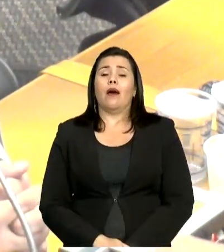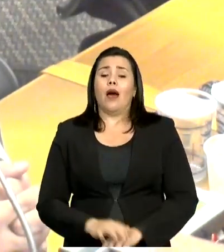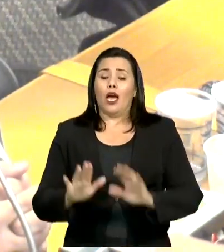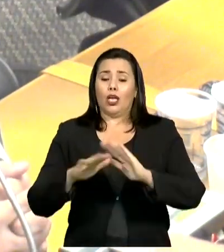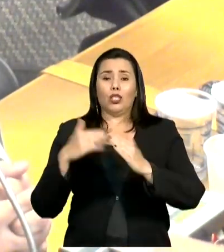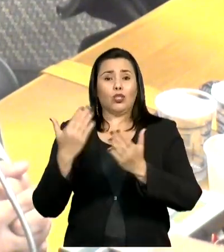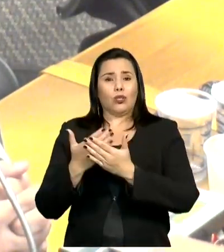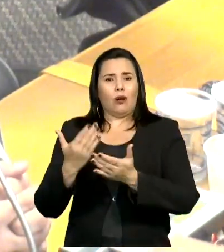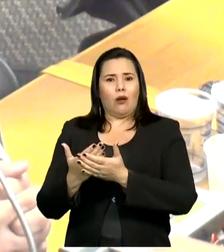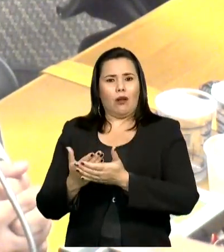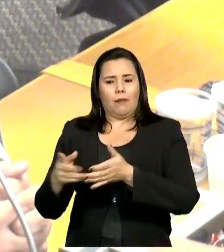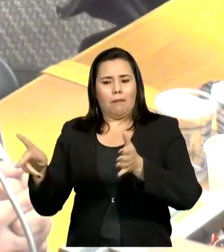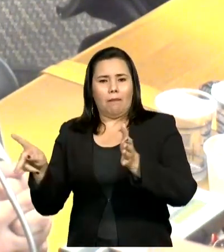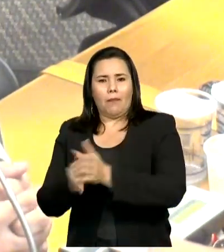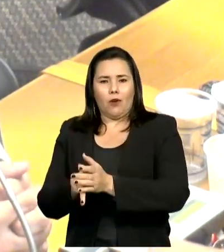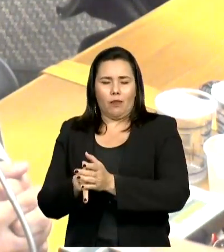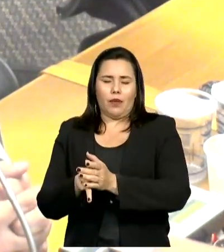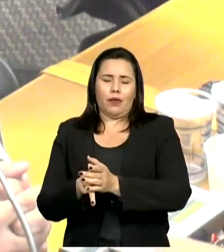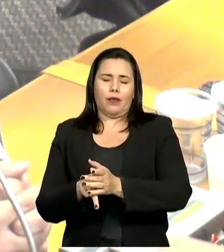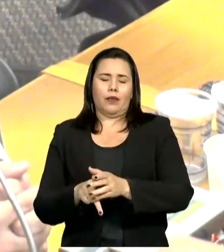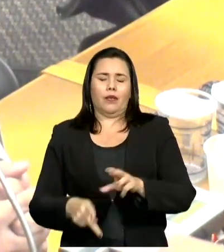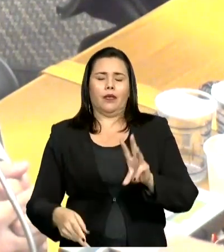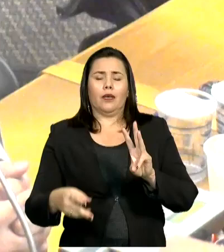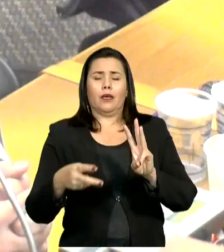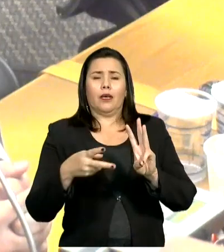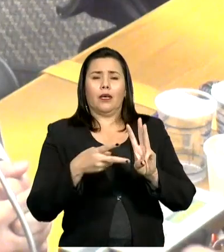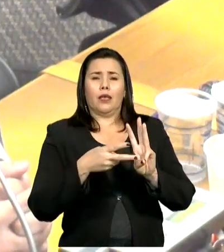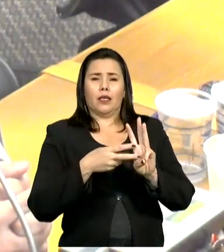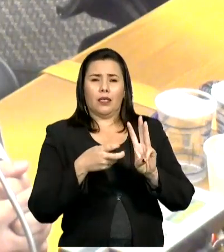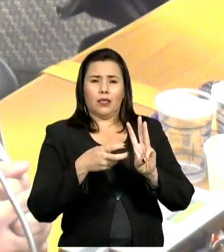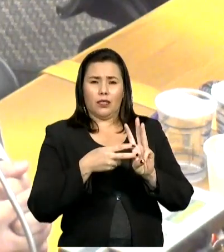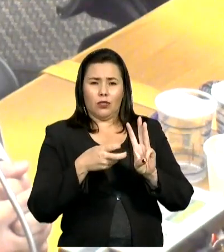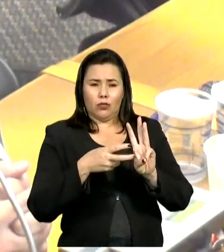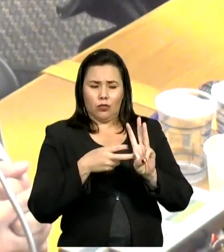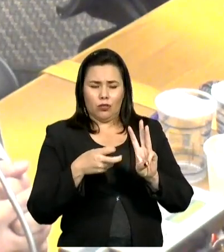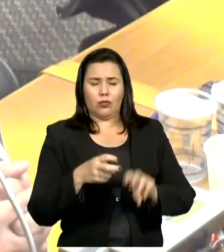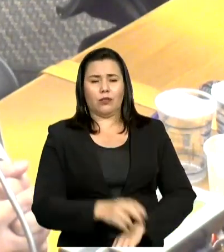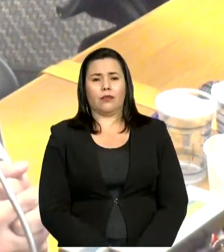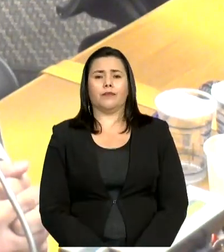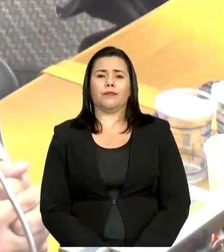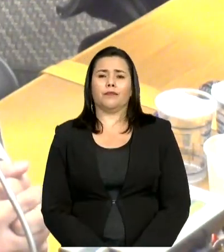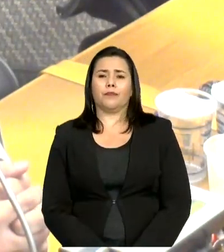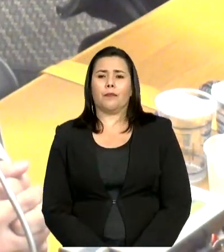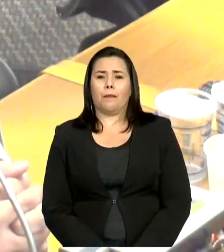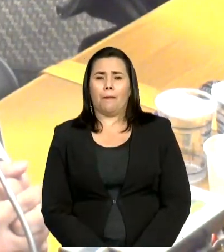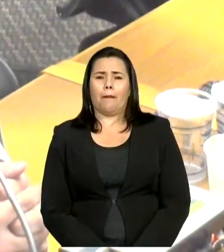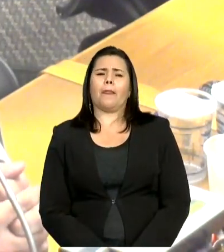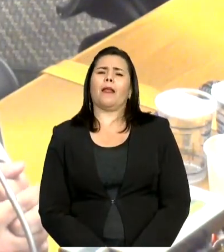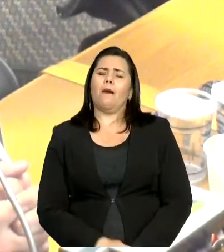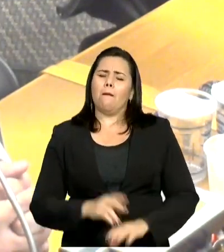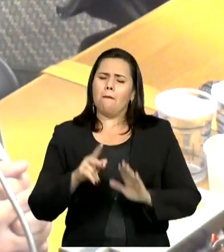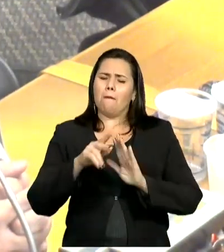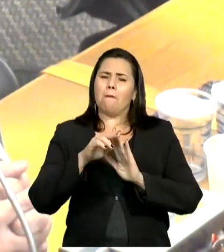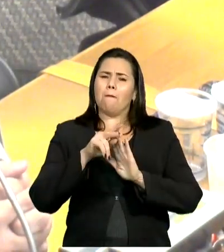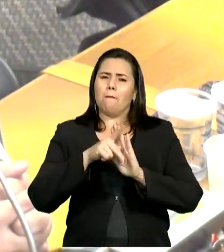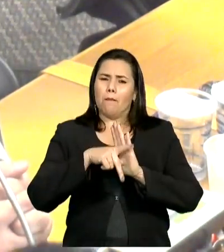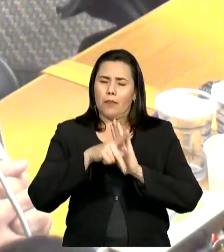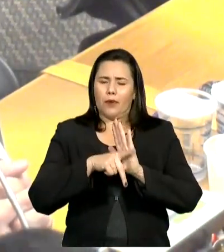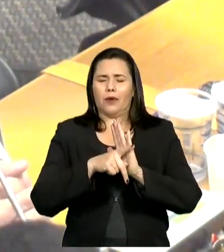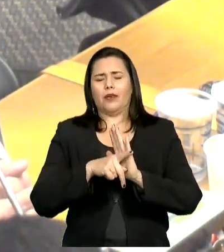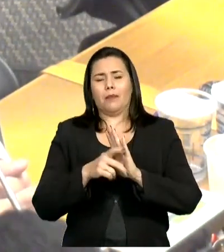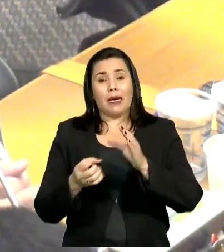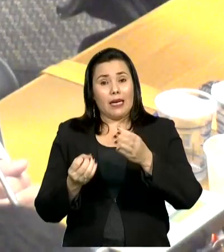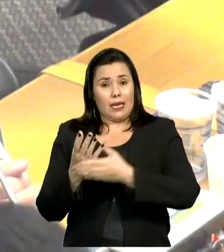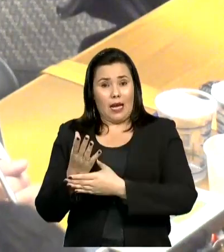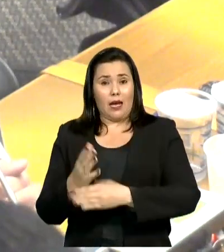vem mostrando a continuidade desse importante programa criado pelo ex-governador Flávio Dino, que é o Escola Digna. A gente